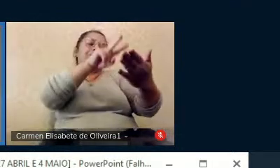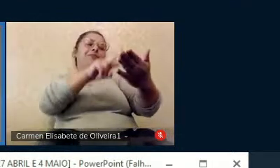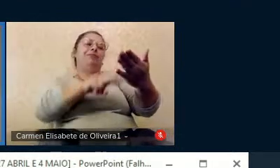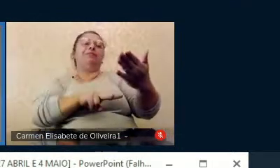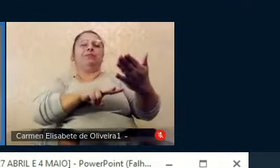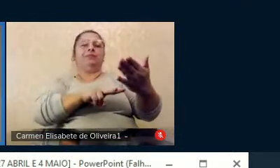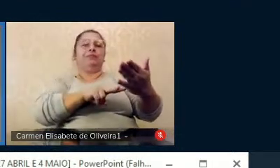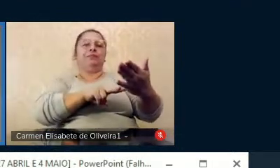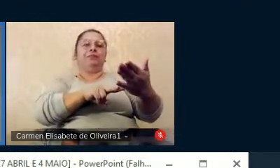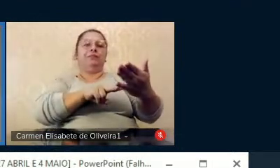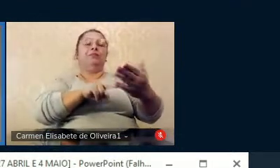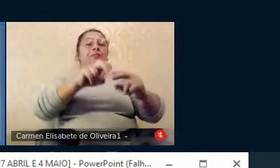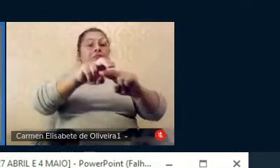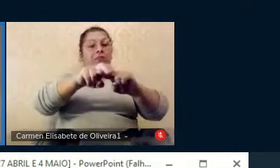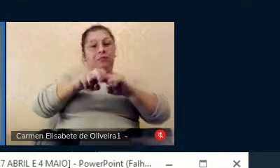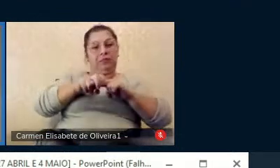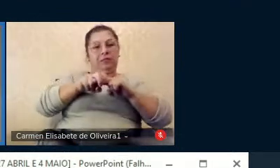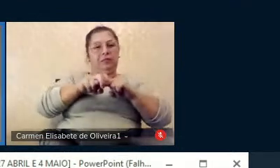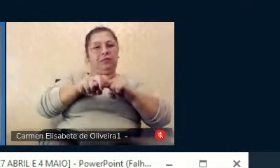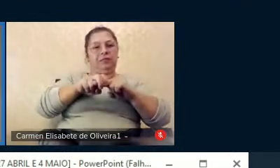coisa bastante